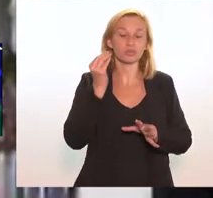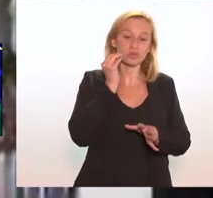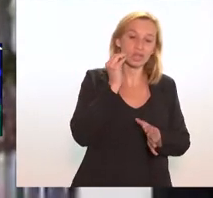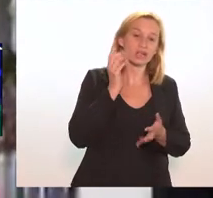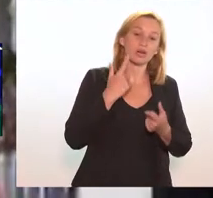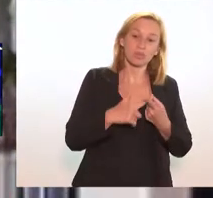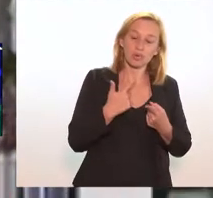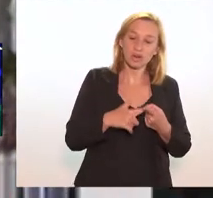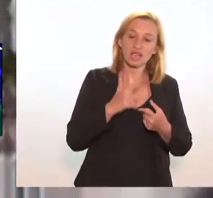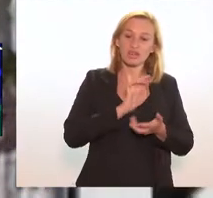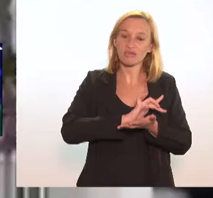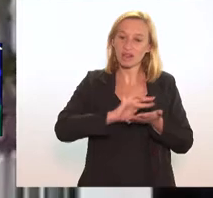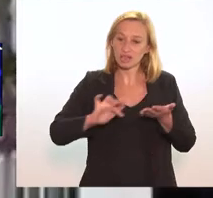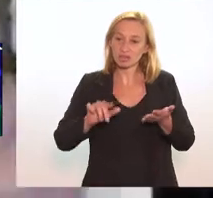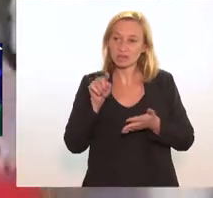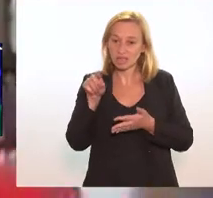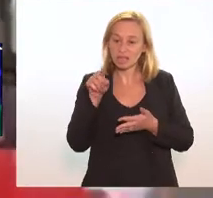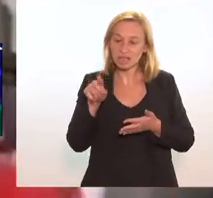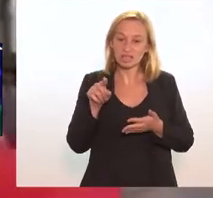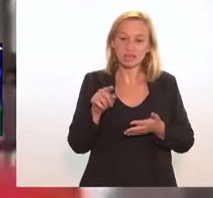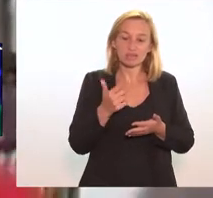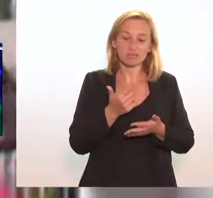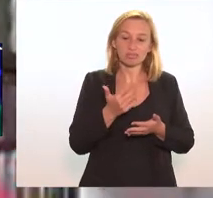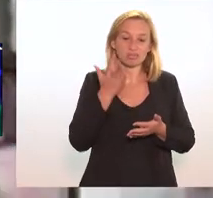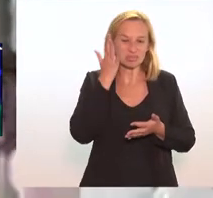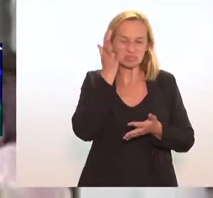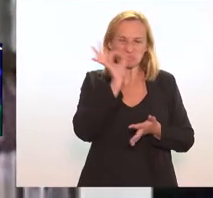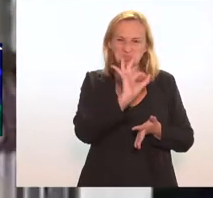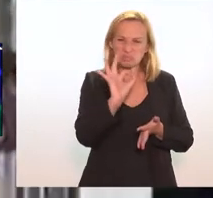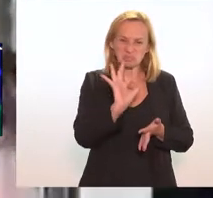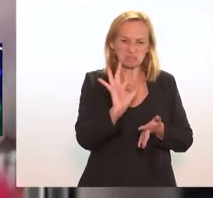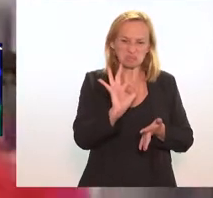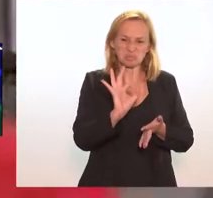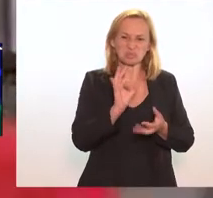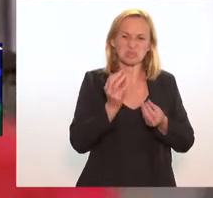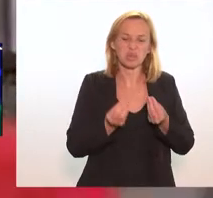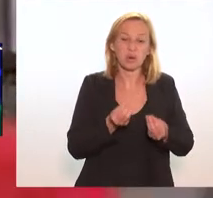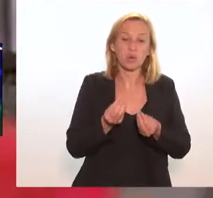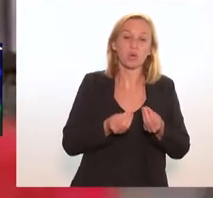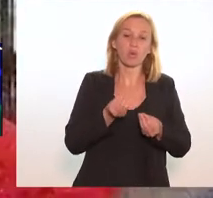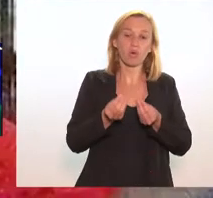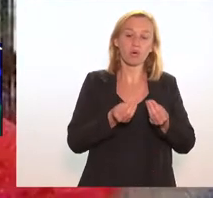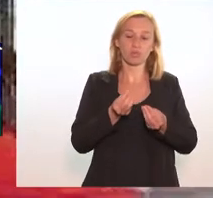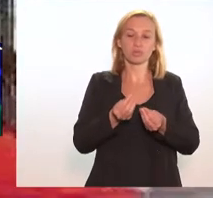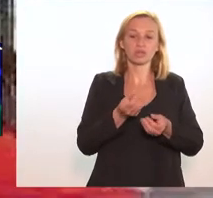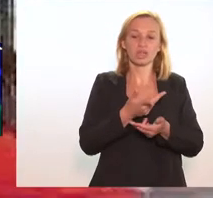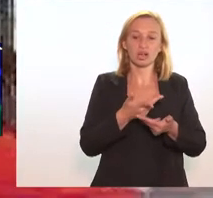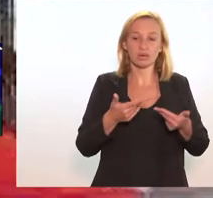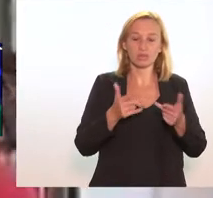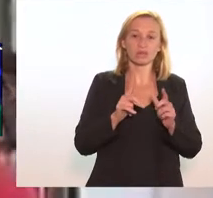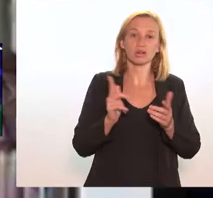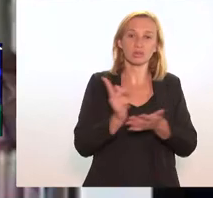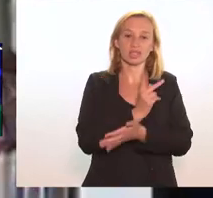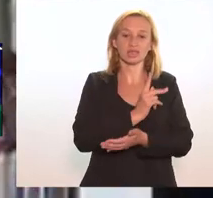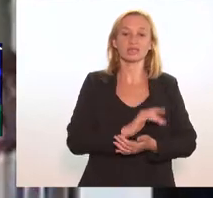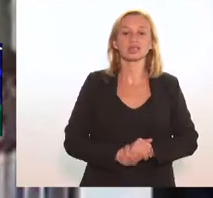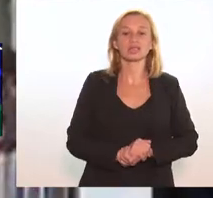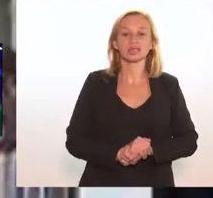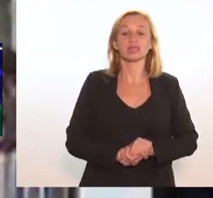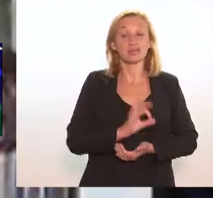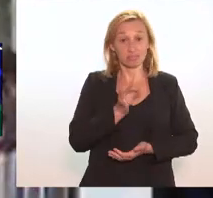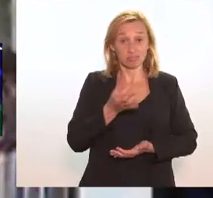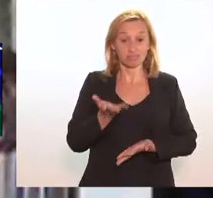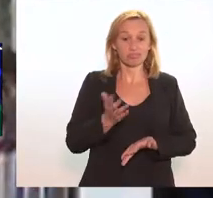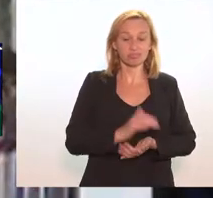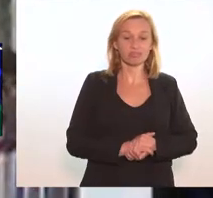porque muita gente aí não está entendendo como que a coisa acontece. É isso